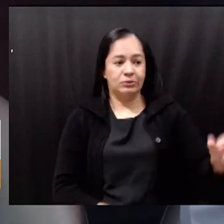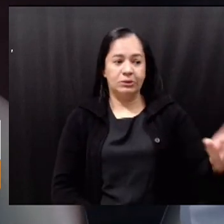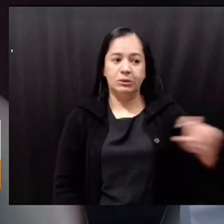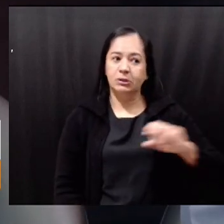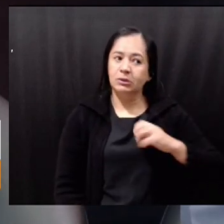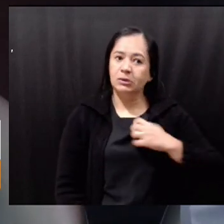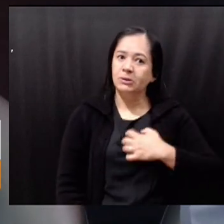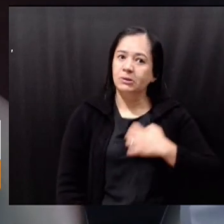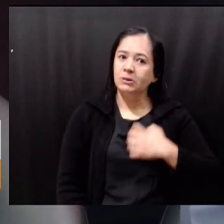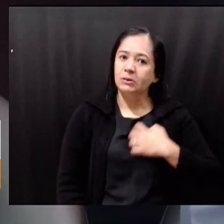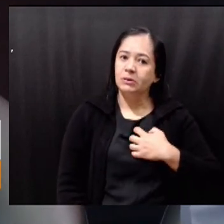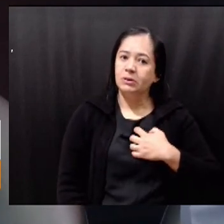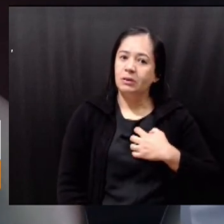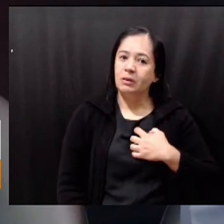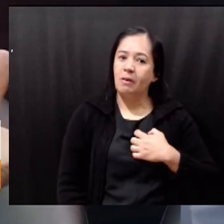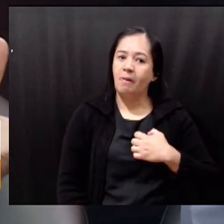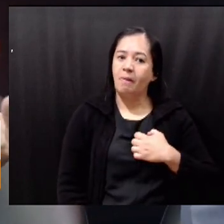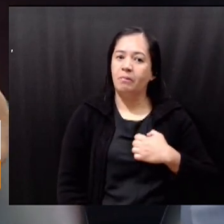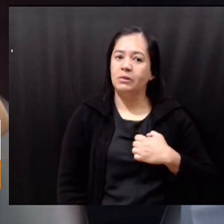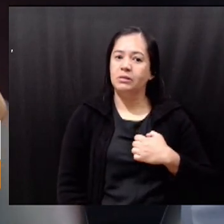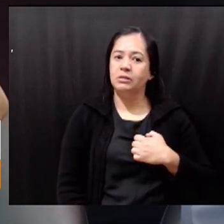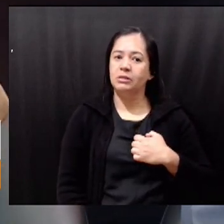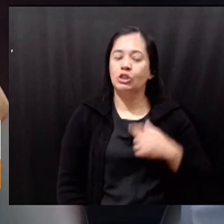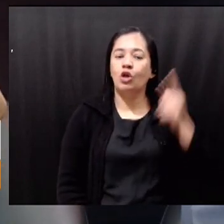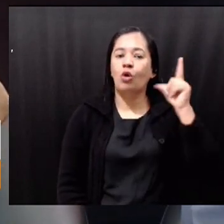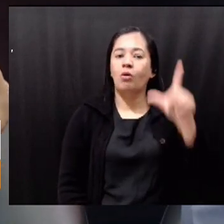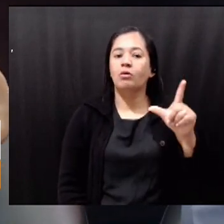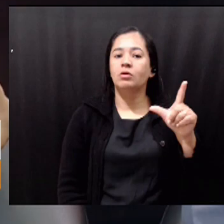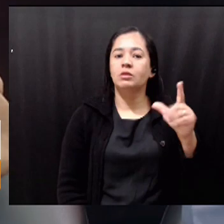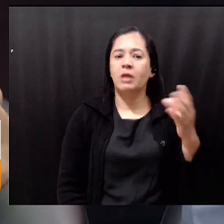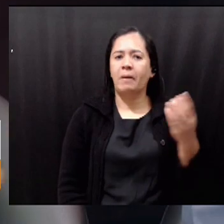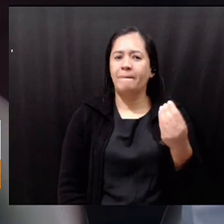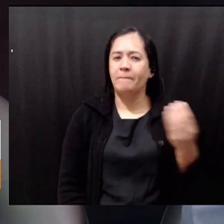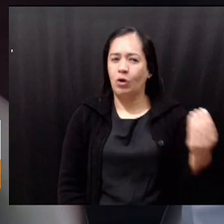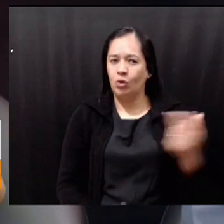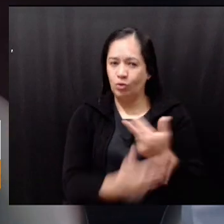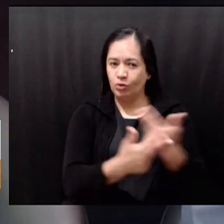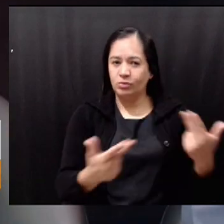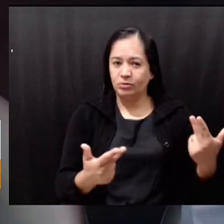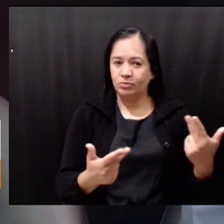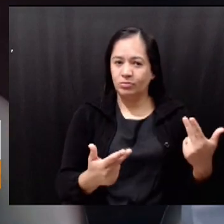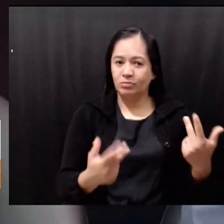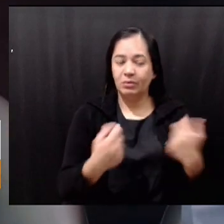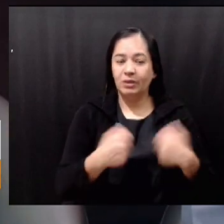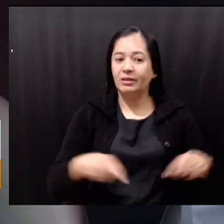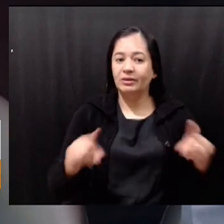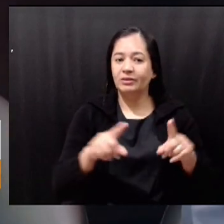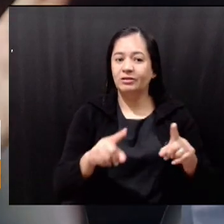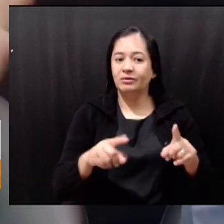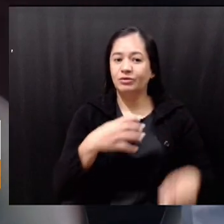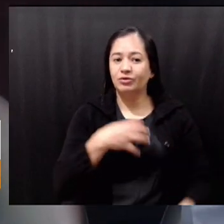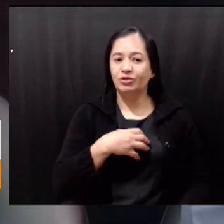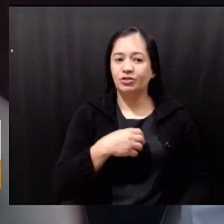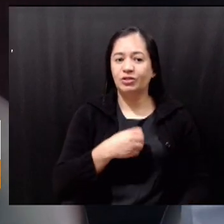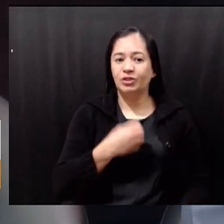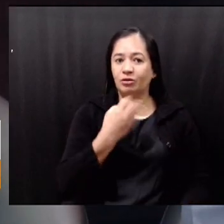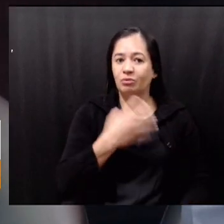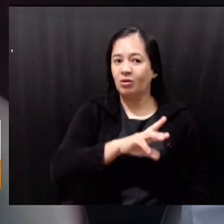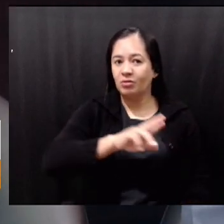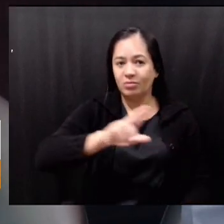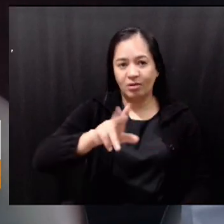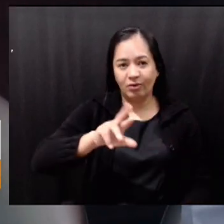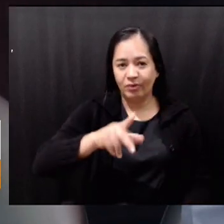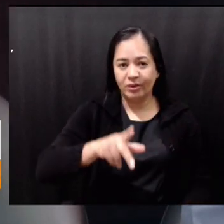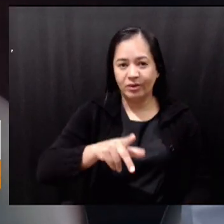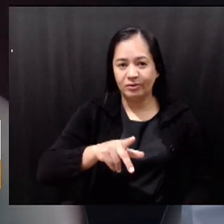mais incisivo, que consegue bastante as coisas, Uhum. mas não necessariamente é do jeito mais agradável possível. E aí no meio disso, a